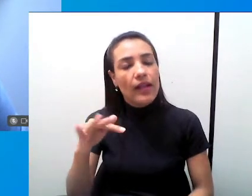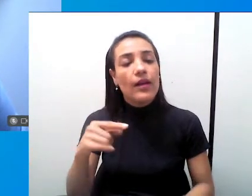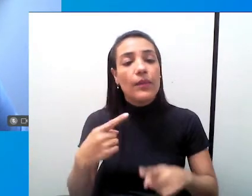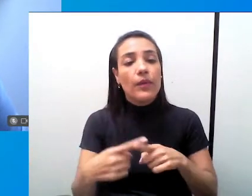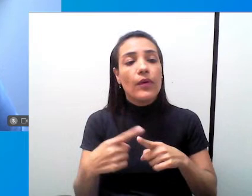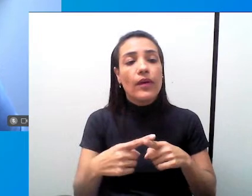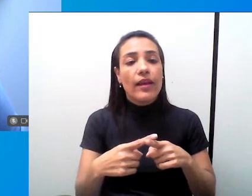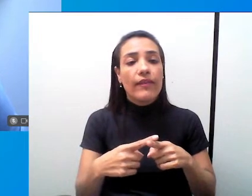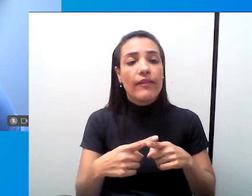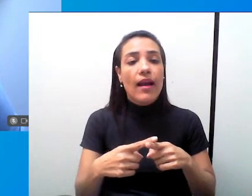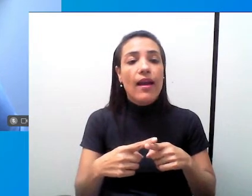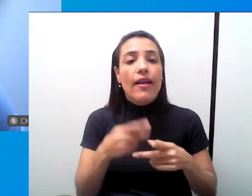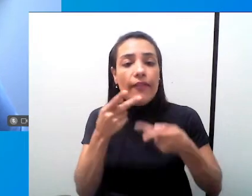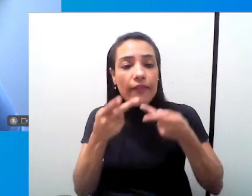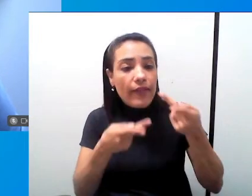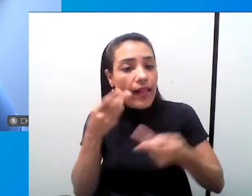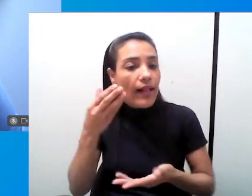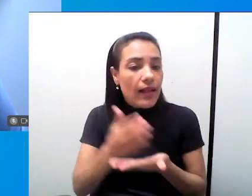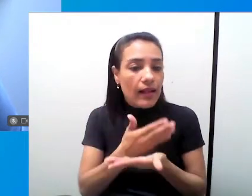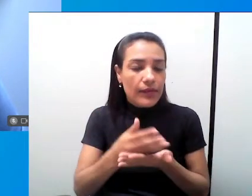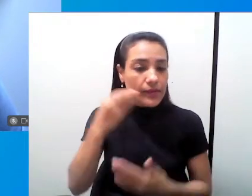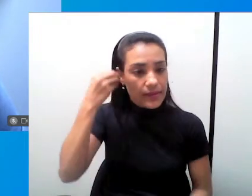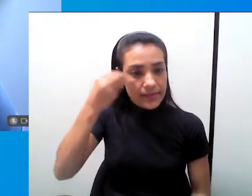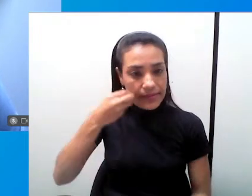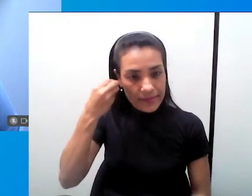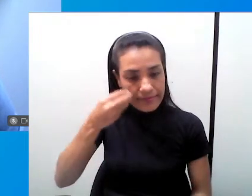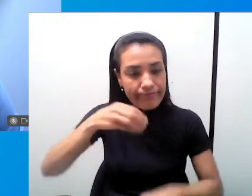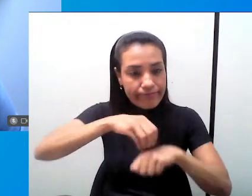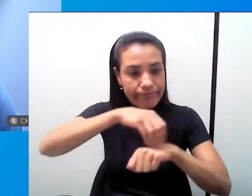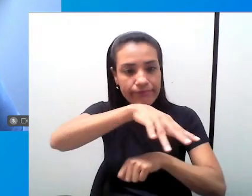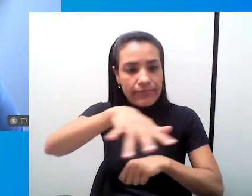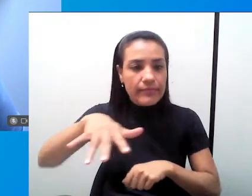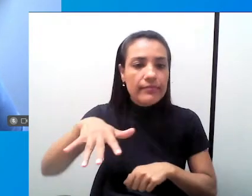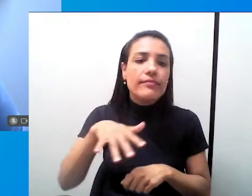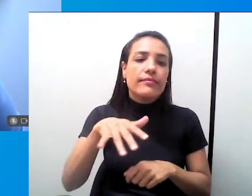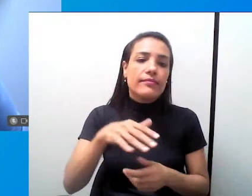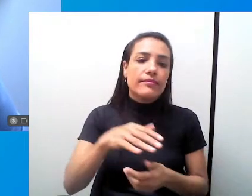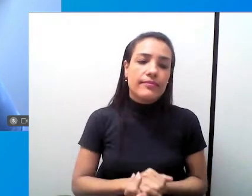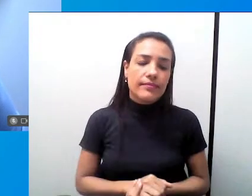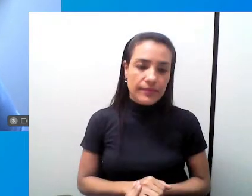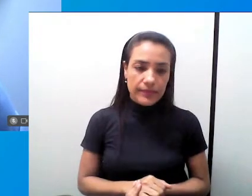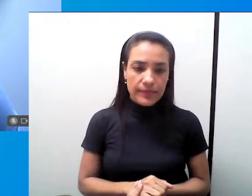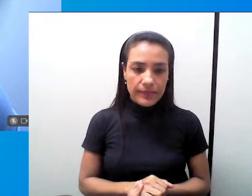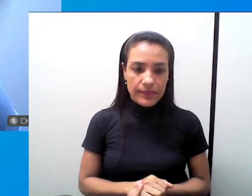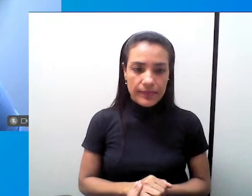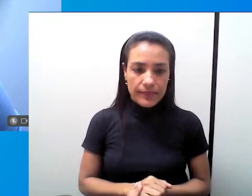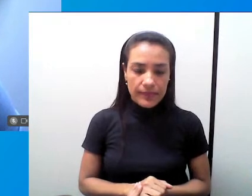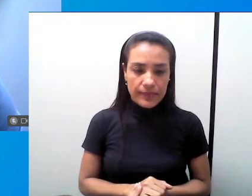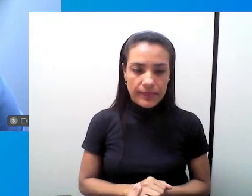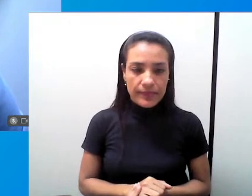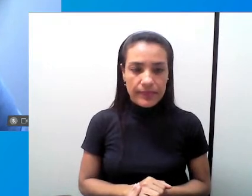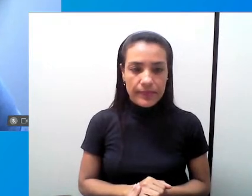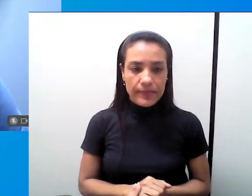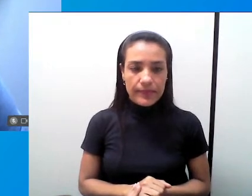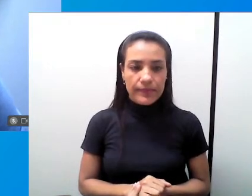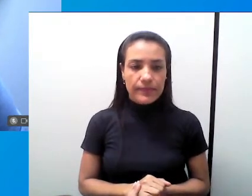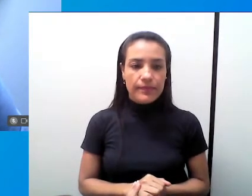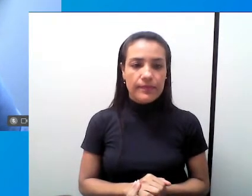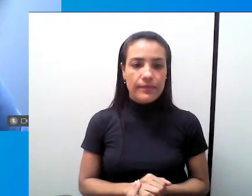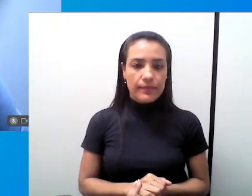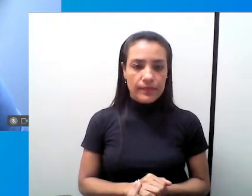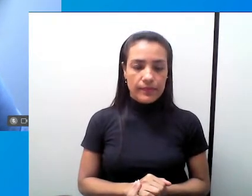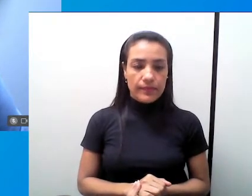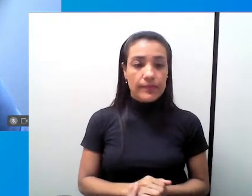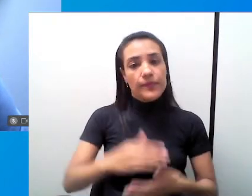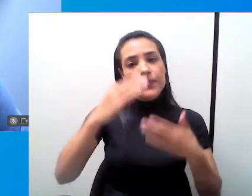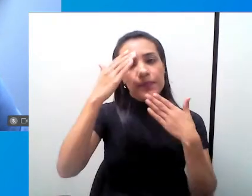já vivenciadas no IFPA. E, em nome deles, claro, saudar os demais que aqui estarão. Então, muito